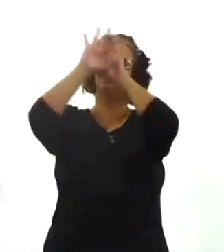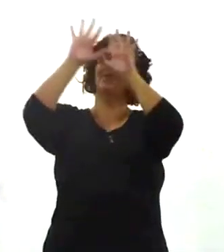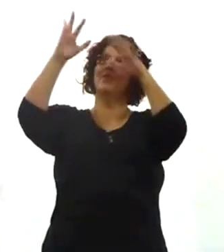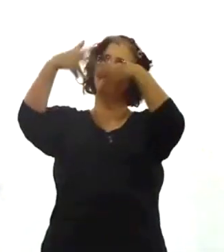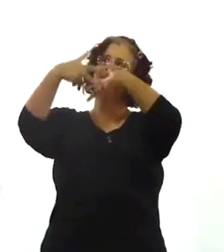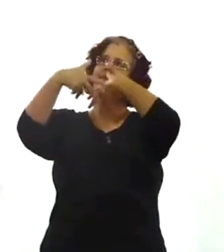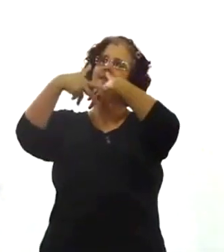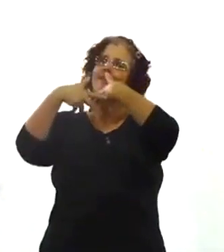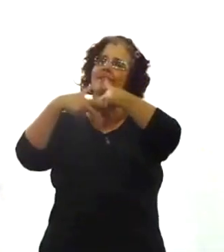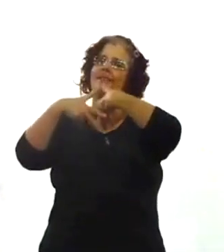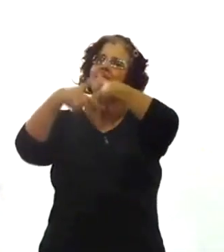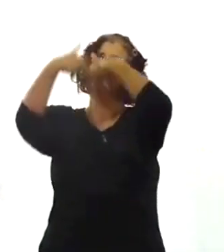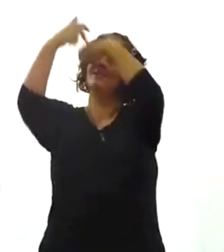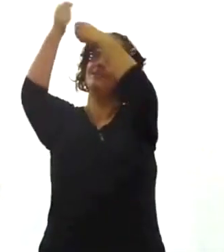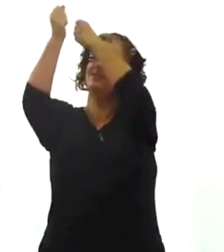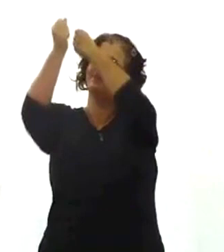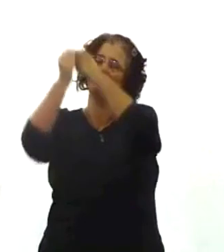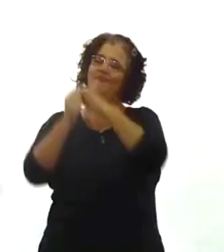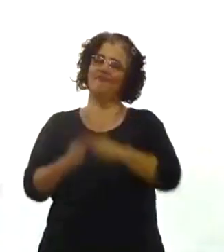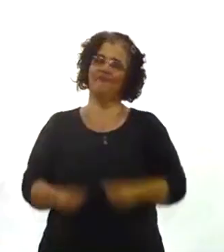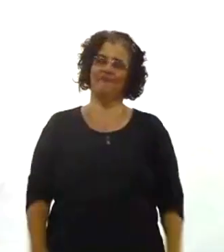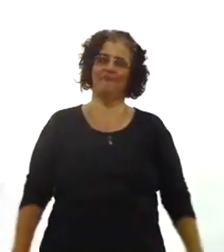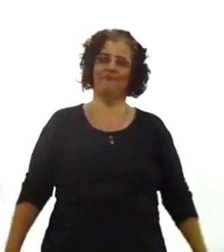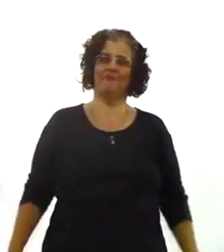seus santos.